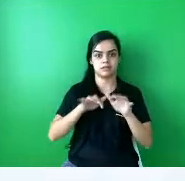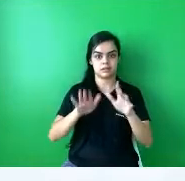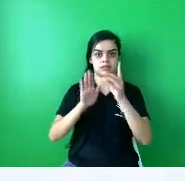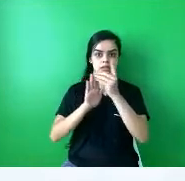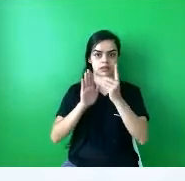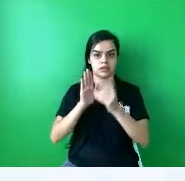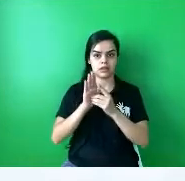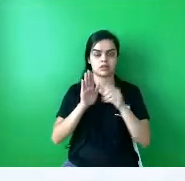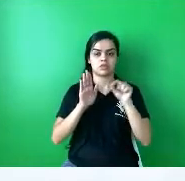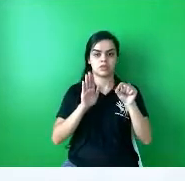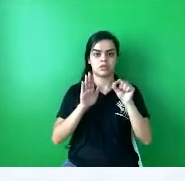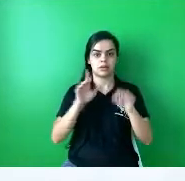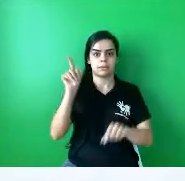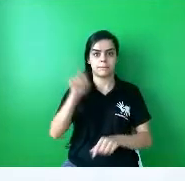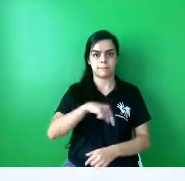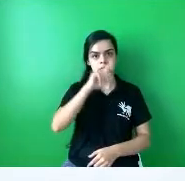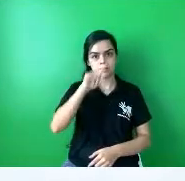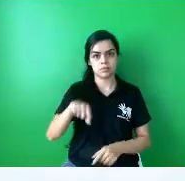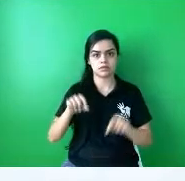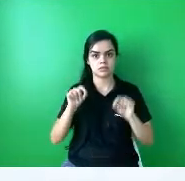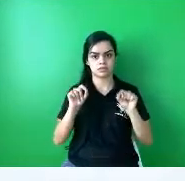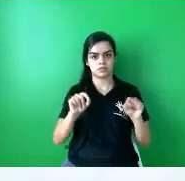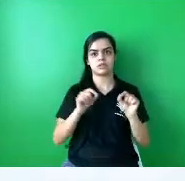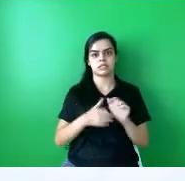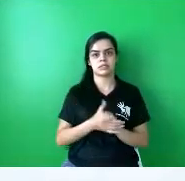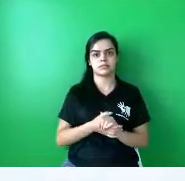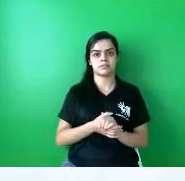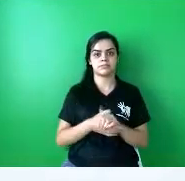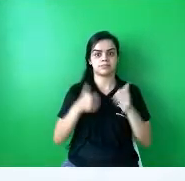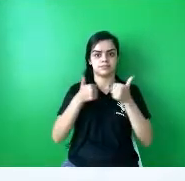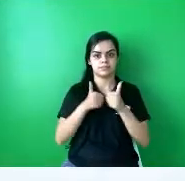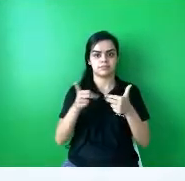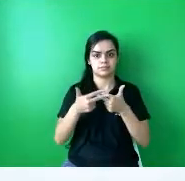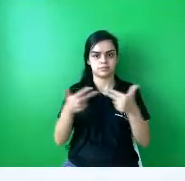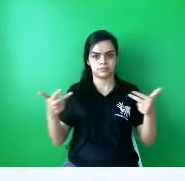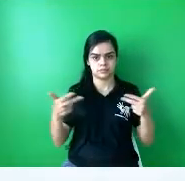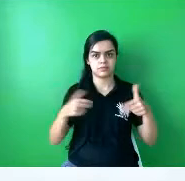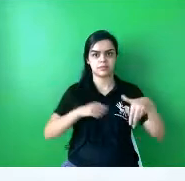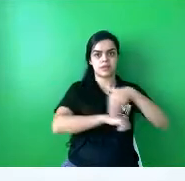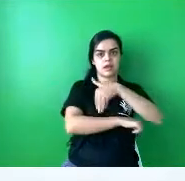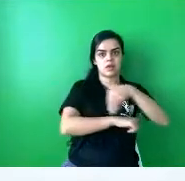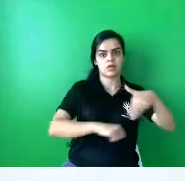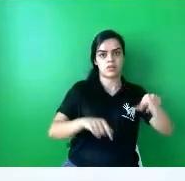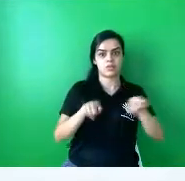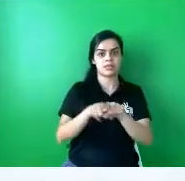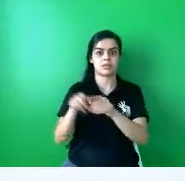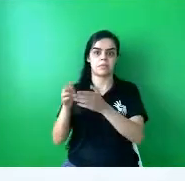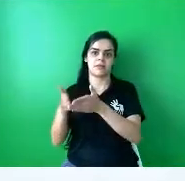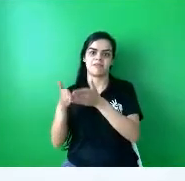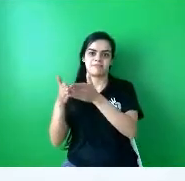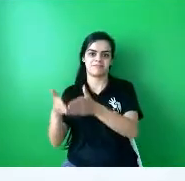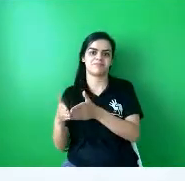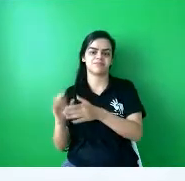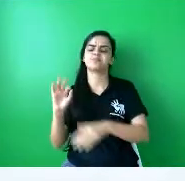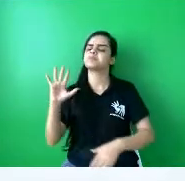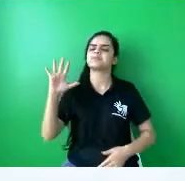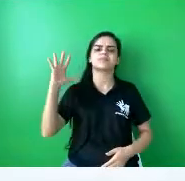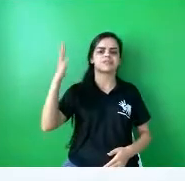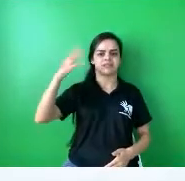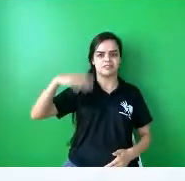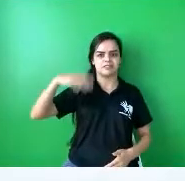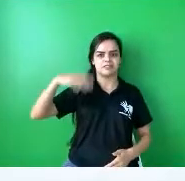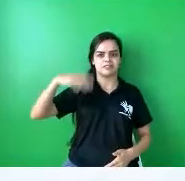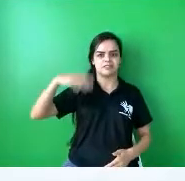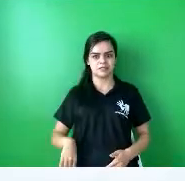decretos, a proibição, tanto na questão do transporte terrestre, quanto do transporte fluvial. O que aconteceu? O